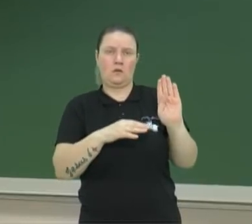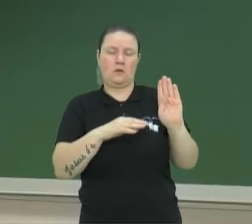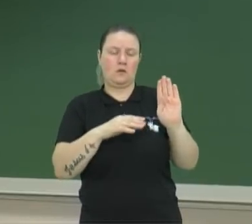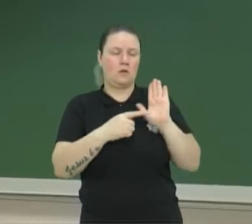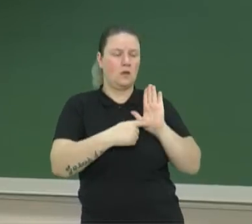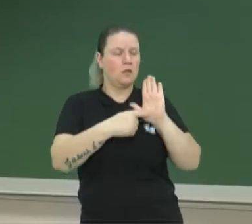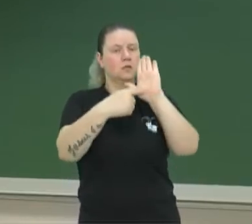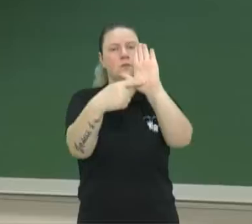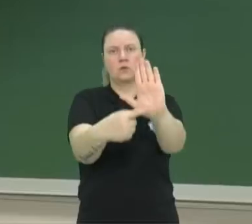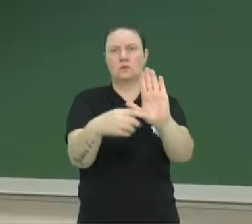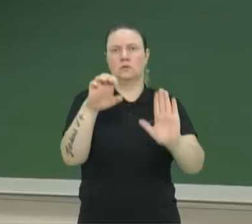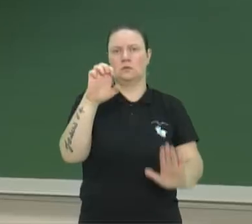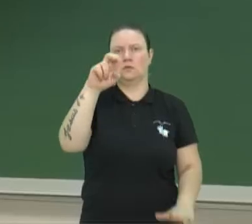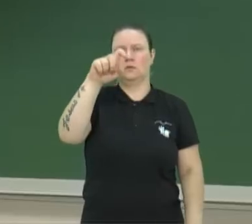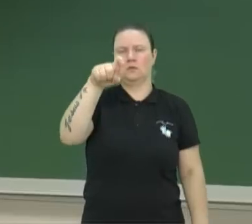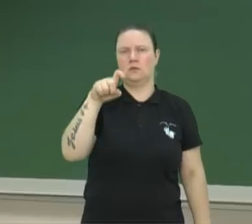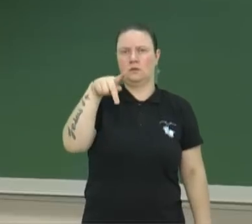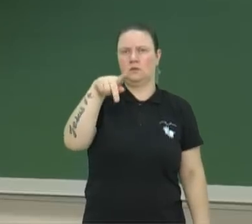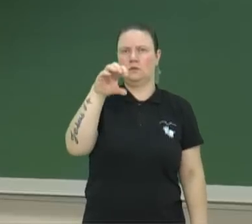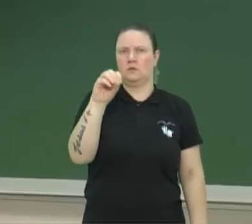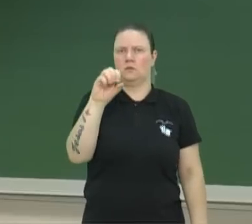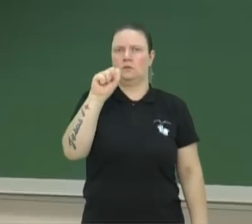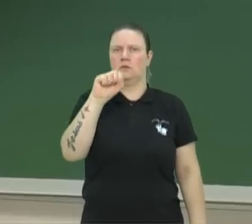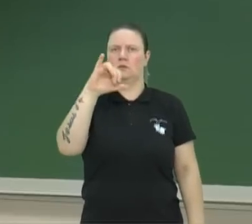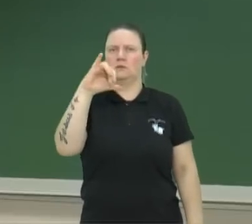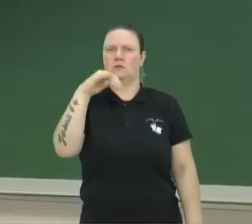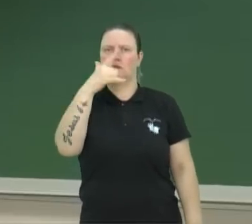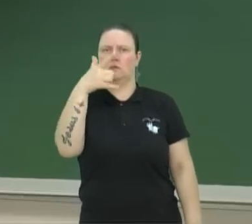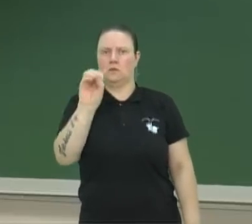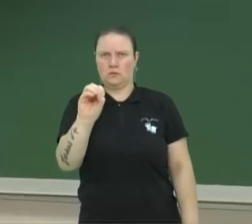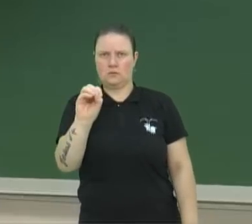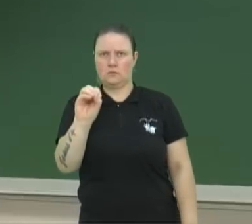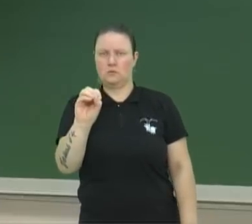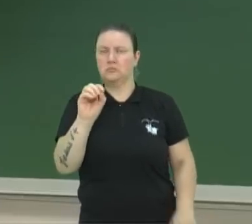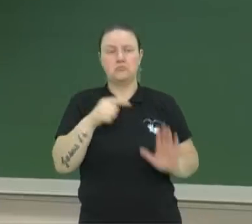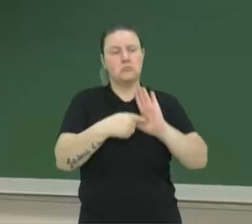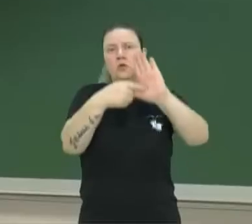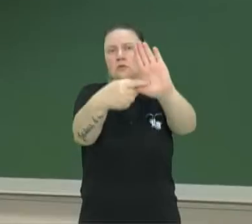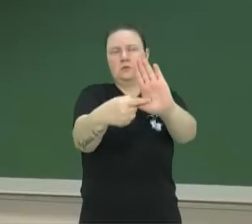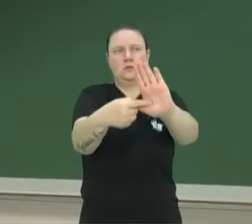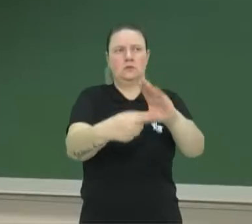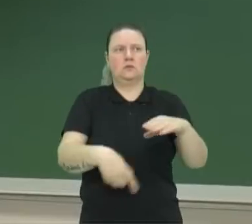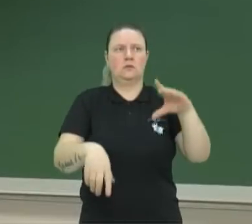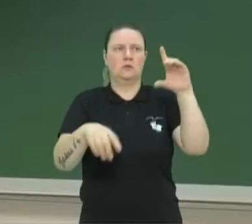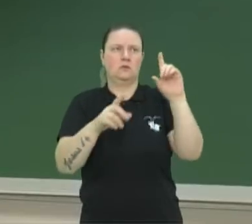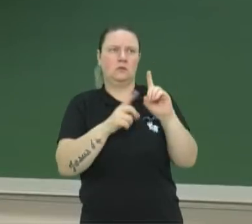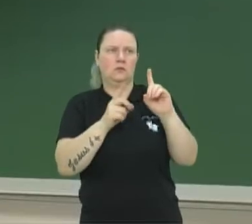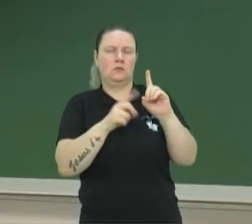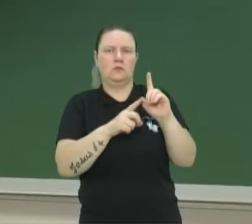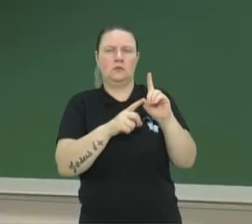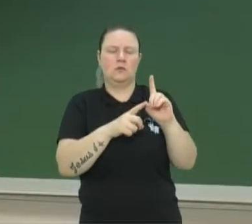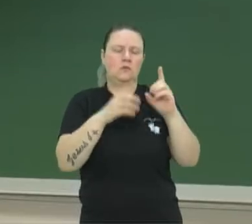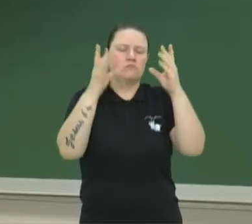lá. Não tem muito relato, nada, né? É somente a exposição. Descrição. Eu descrevo alguns detalhes,